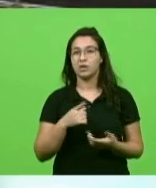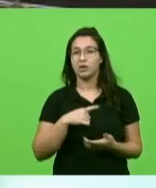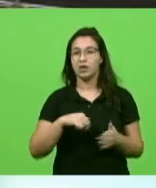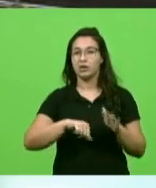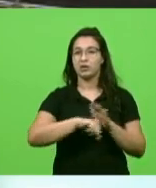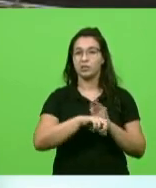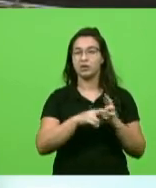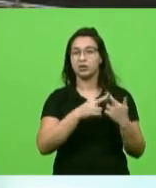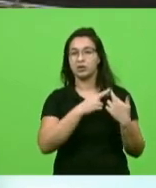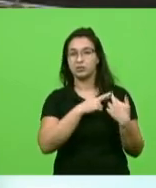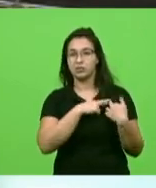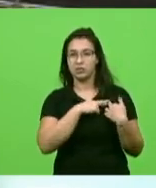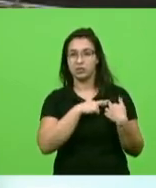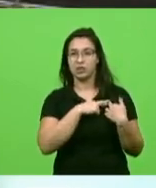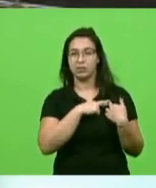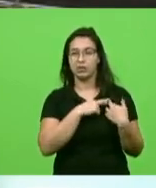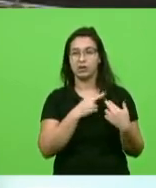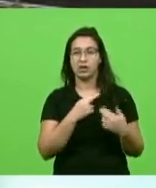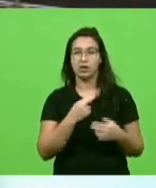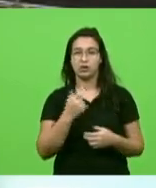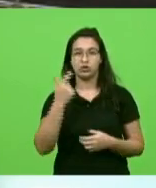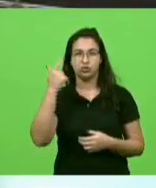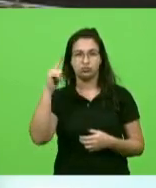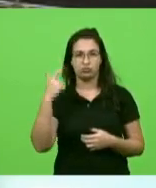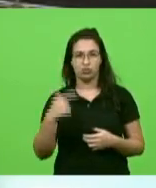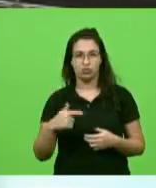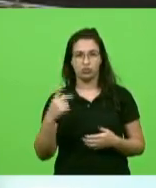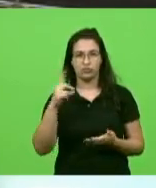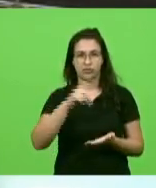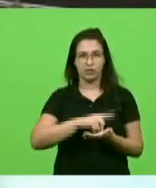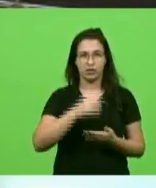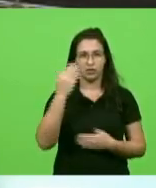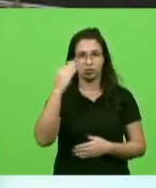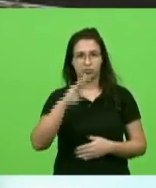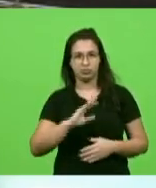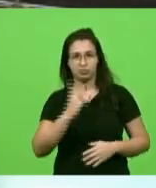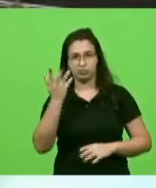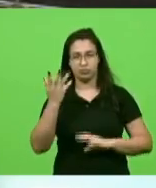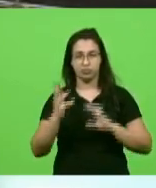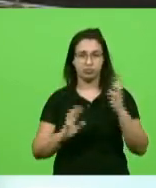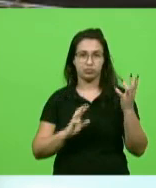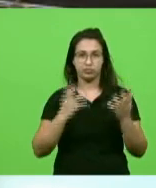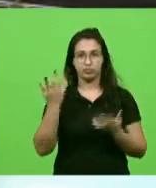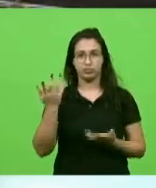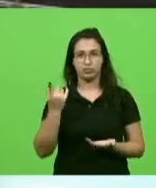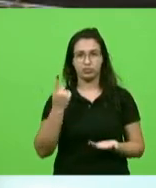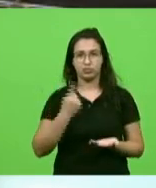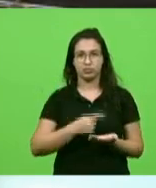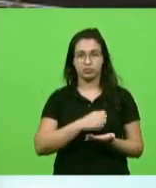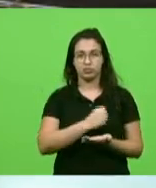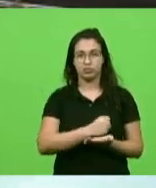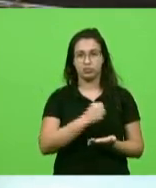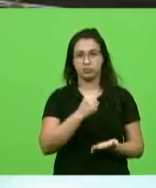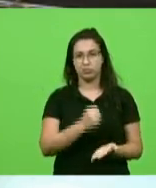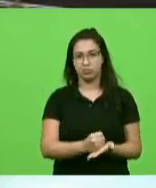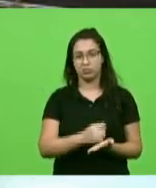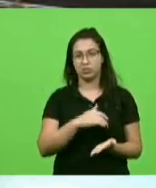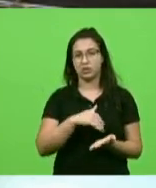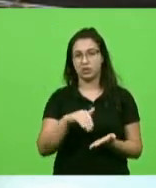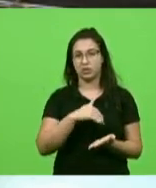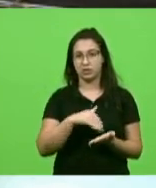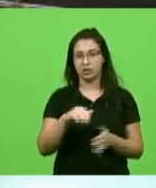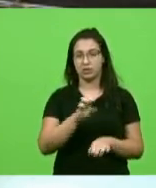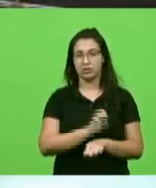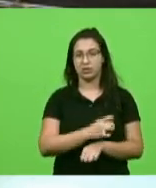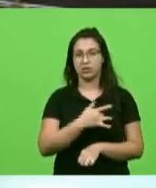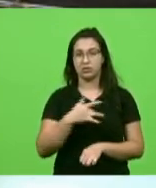crime de responsabilidade de correta dentre outros fatos da contratação da Secretaria de Estado da